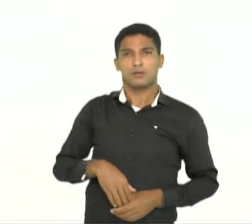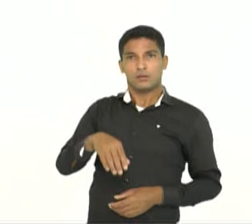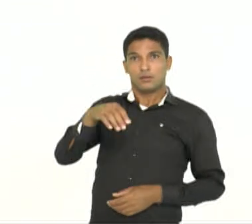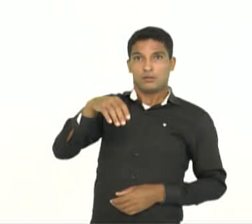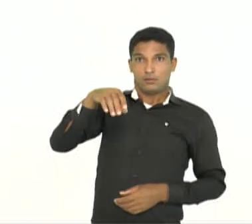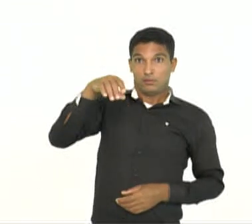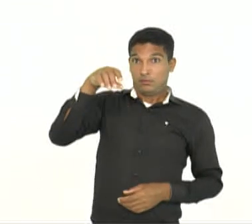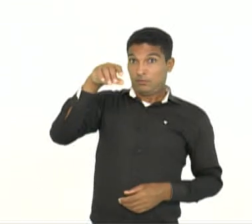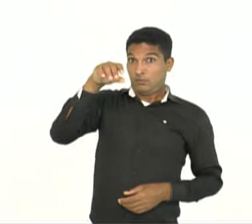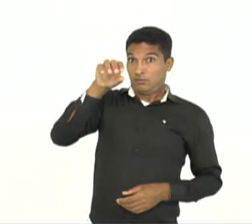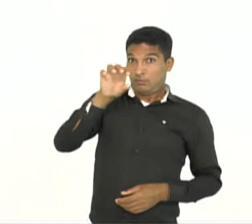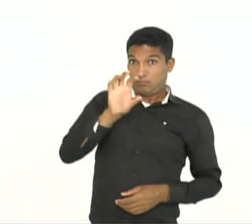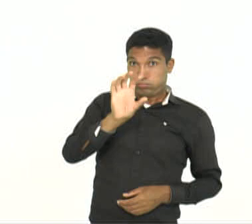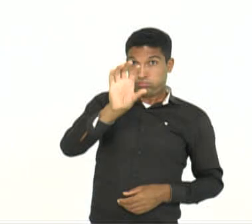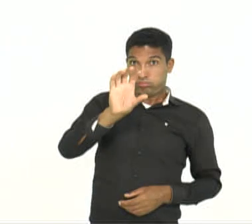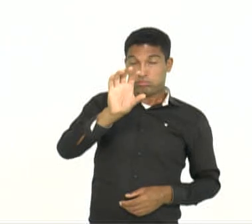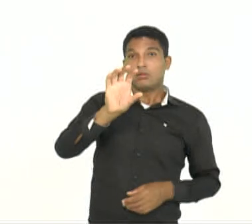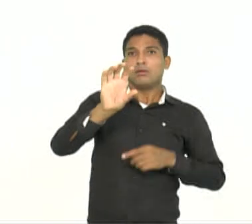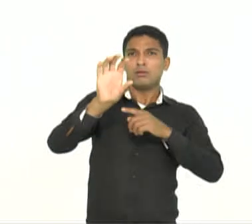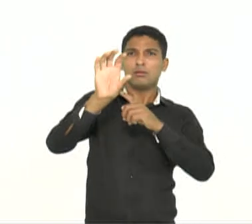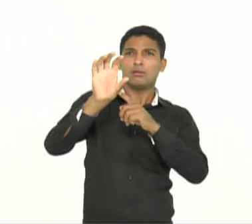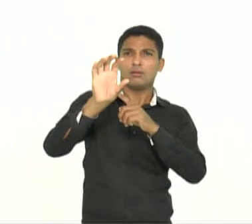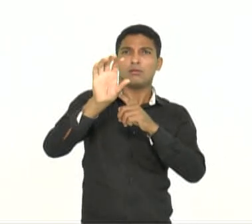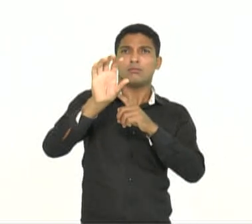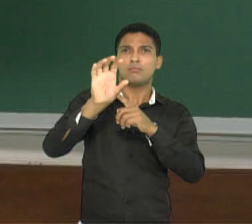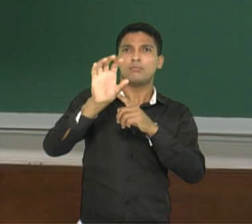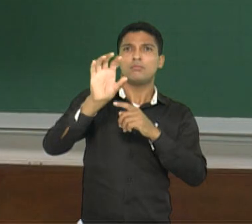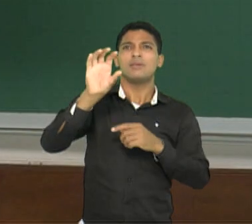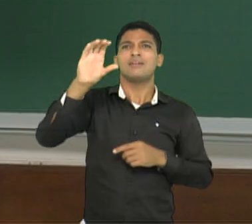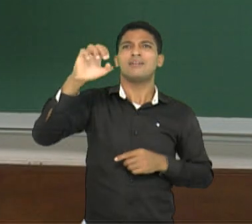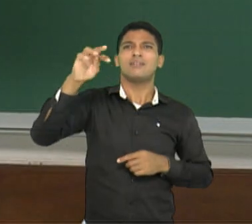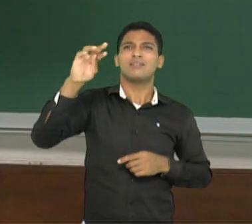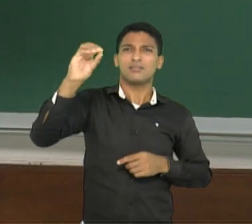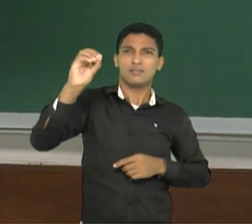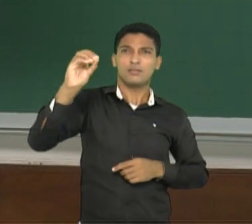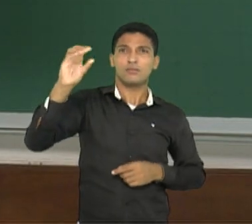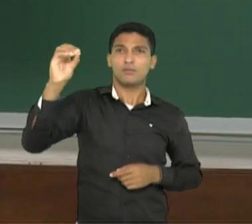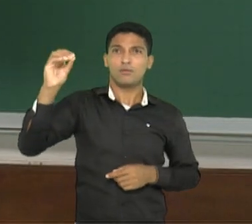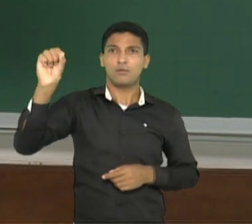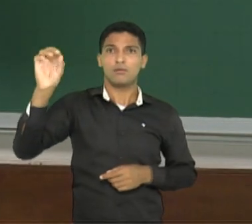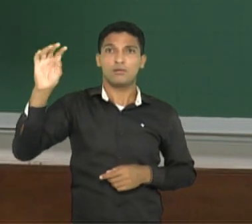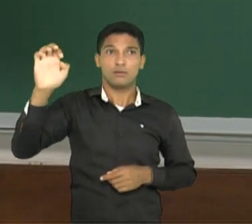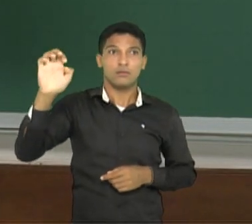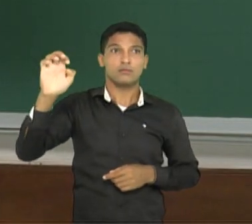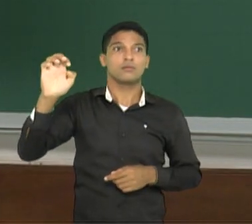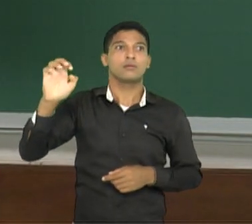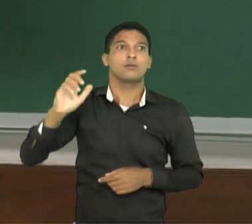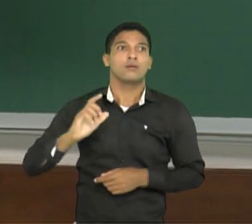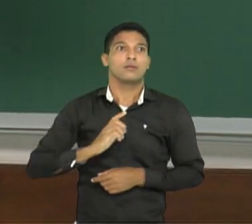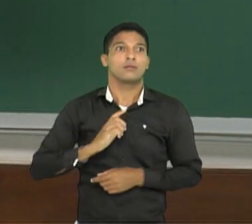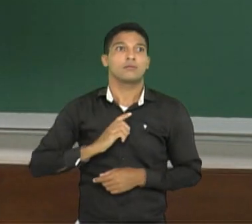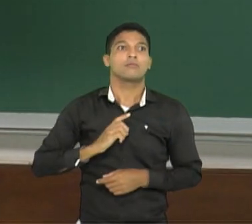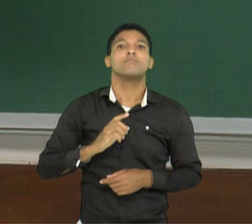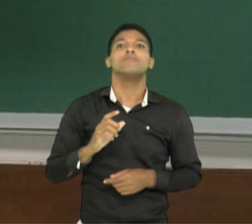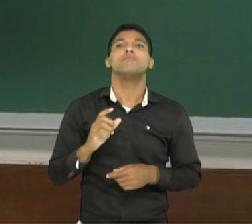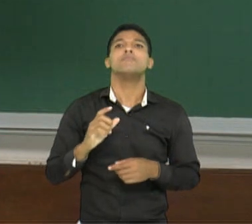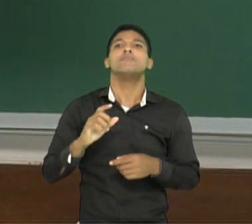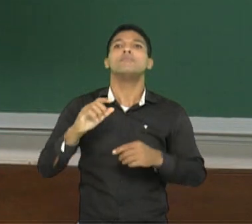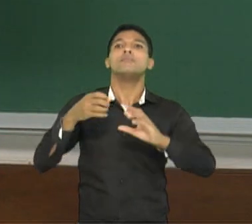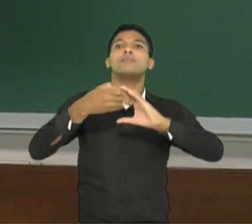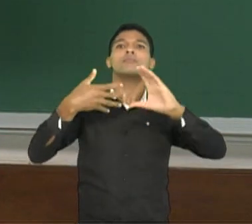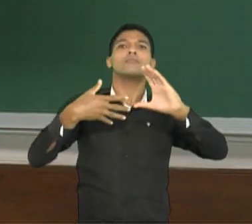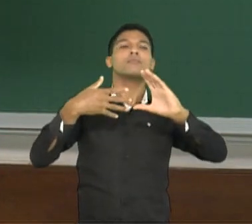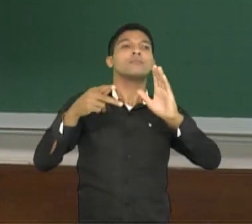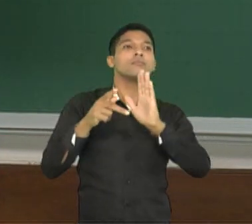dizer, então? Temos ali as cavalhadas, né, que é uma expressão cultural lá, que vem do período medieval, que era